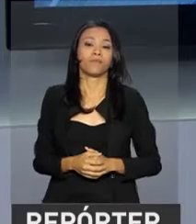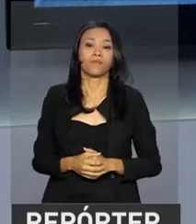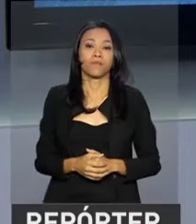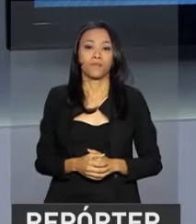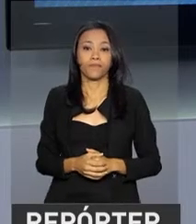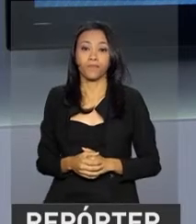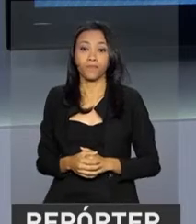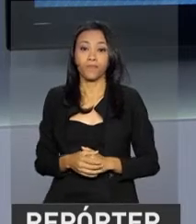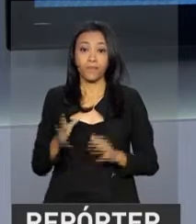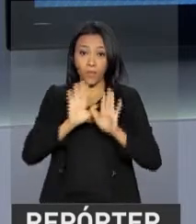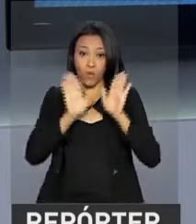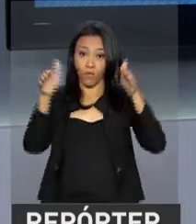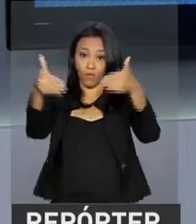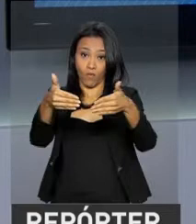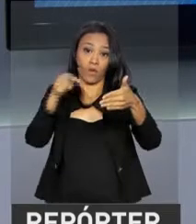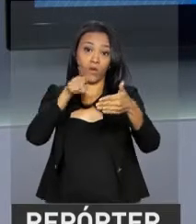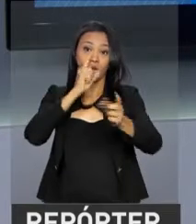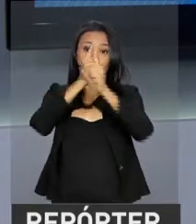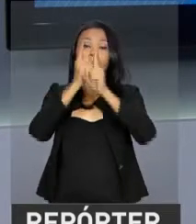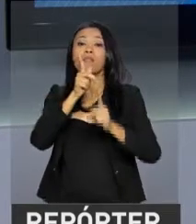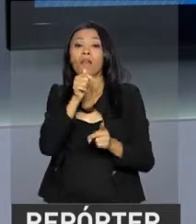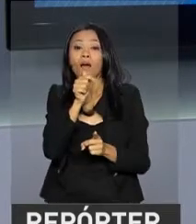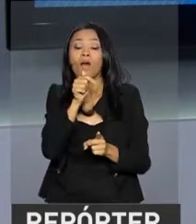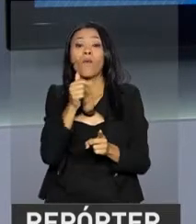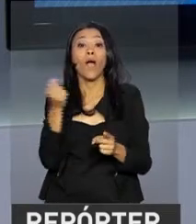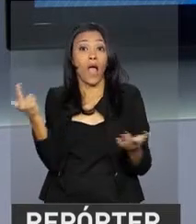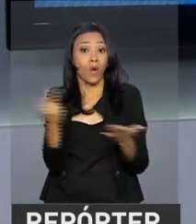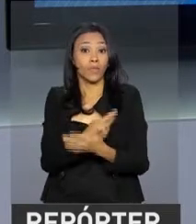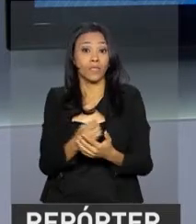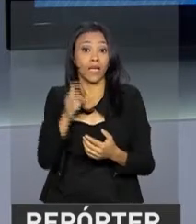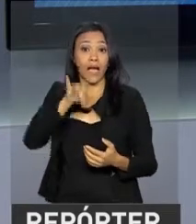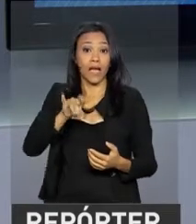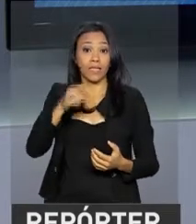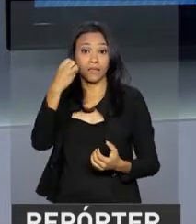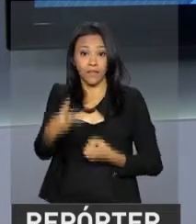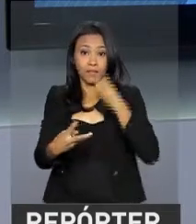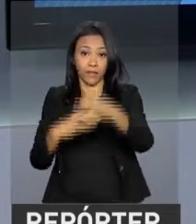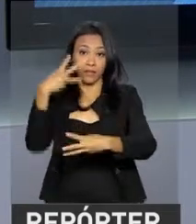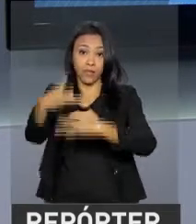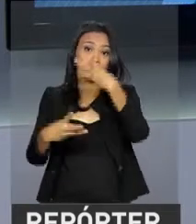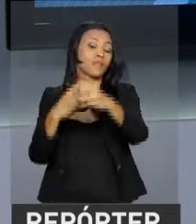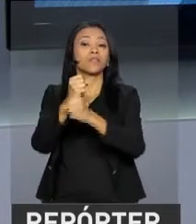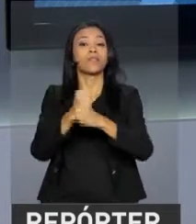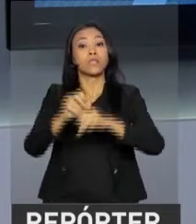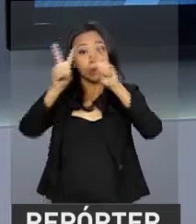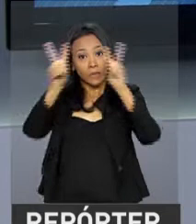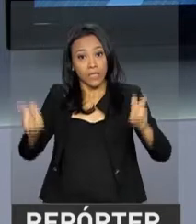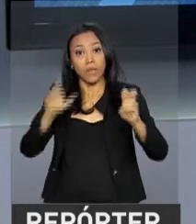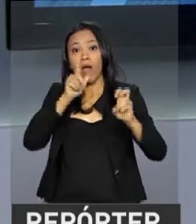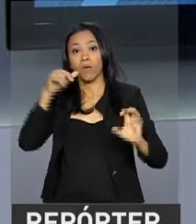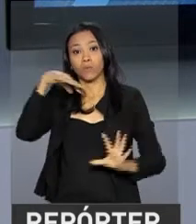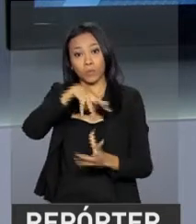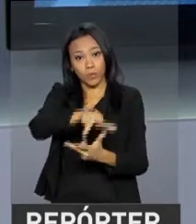o fórum mundial da água acontece a cada três anos e representa a maior reunião relacionada à água do mundo a